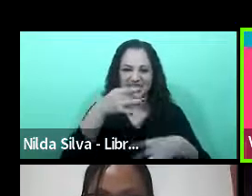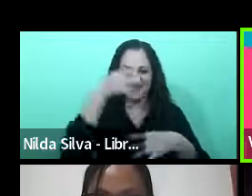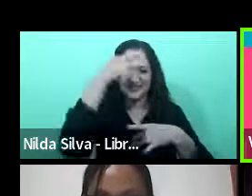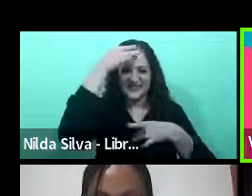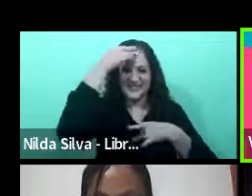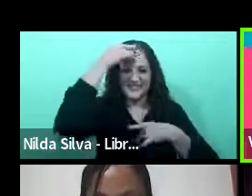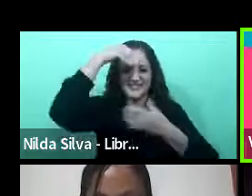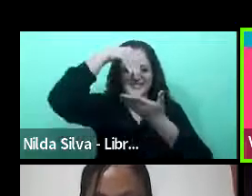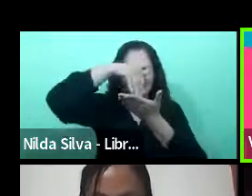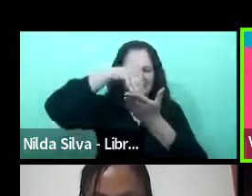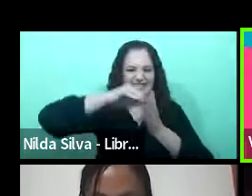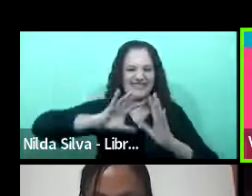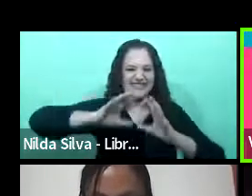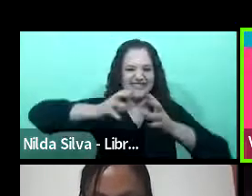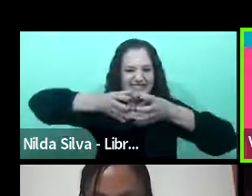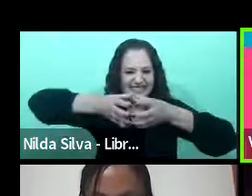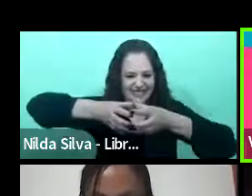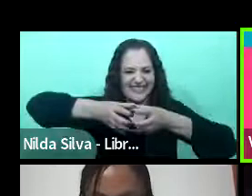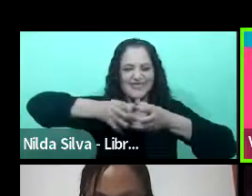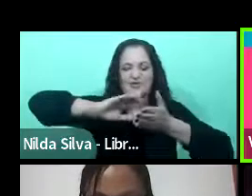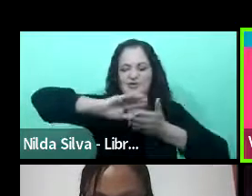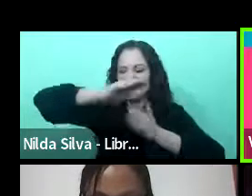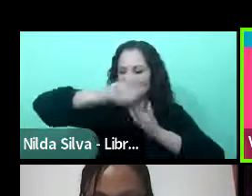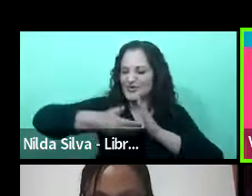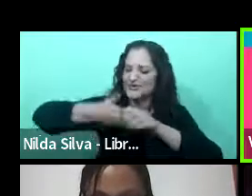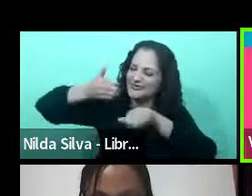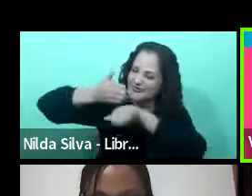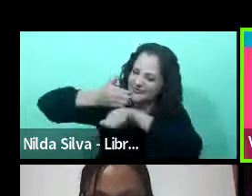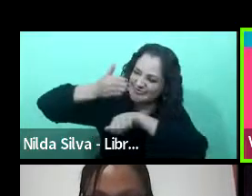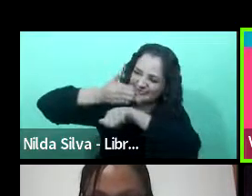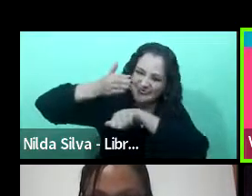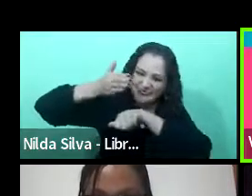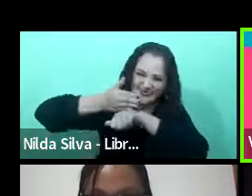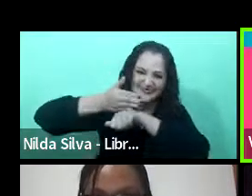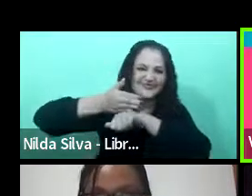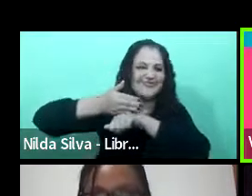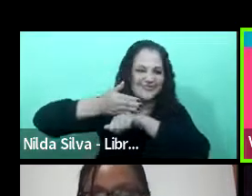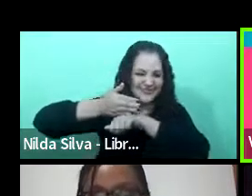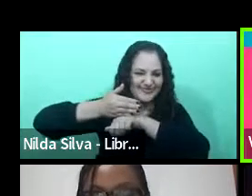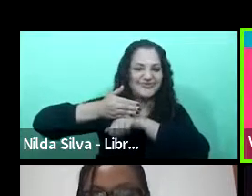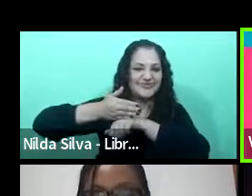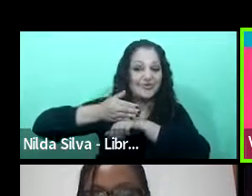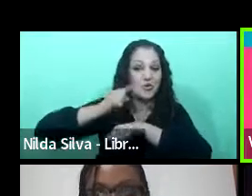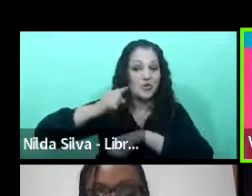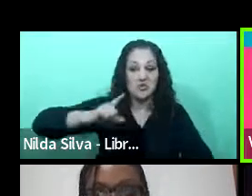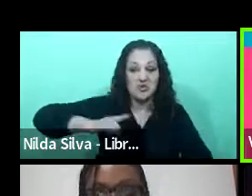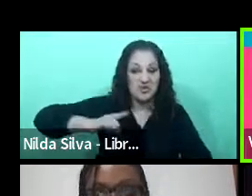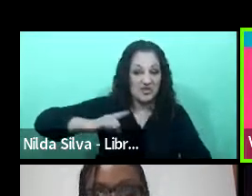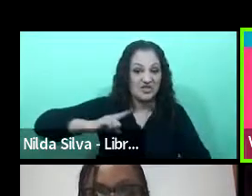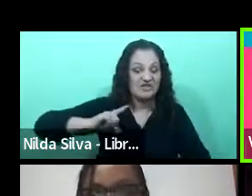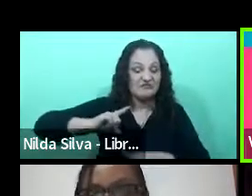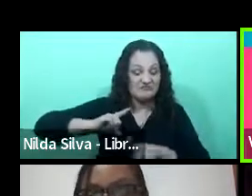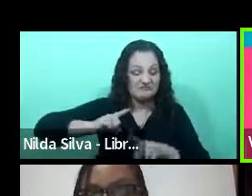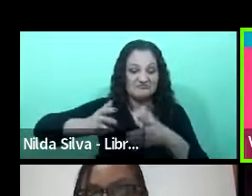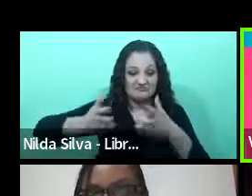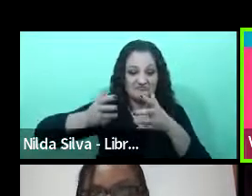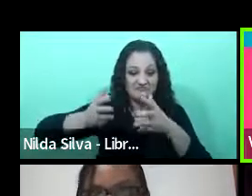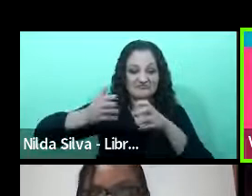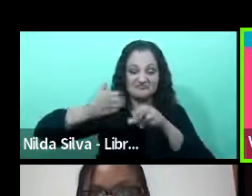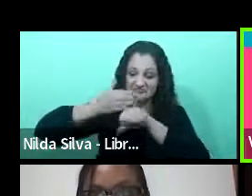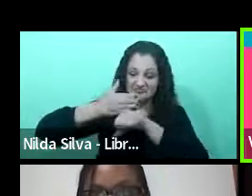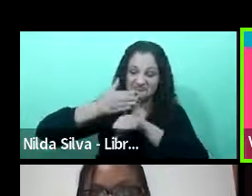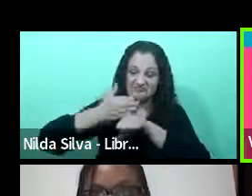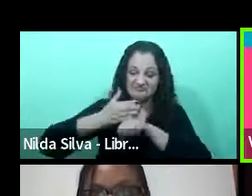final coletiva, com todos participando com o que você tem aí, que você quer participar, que você